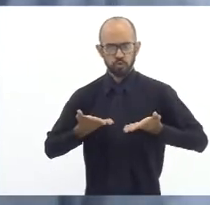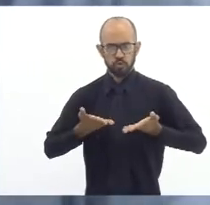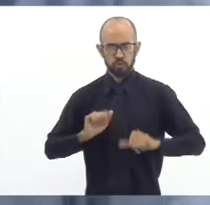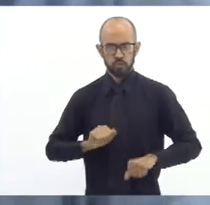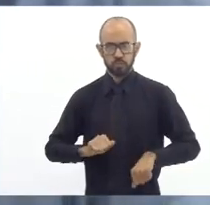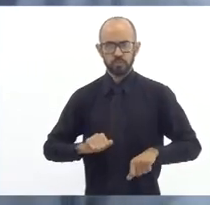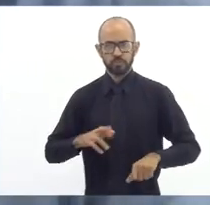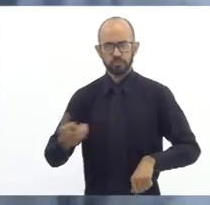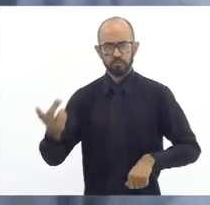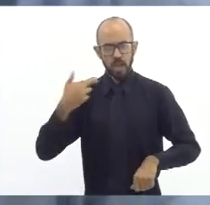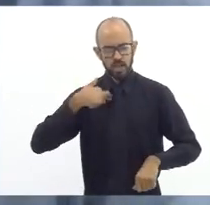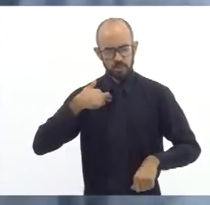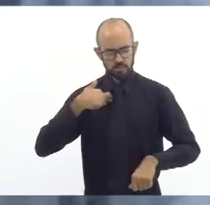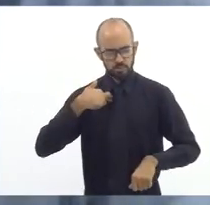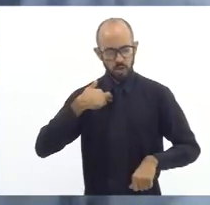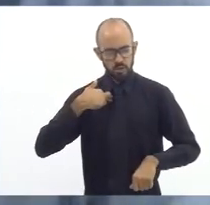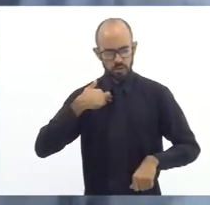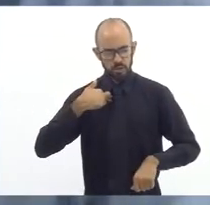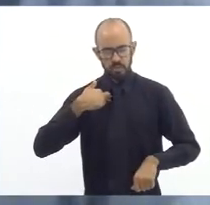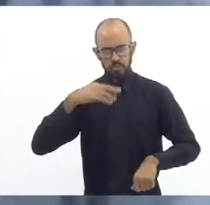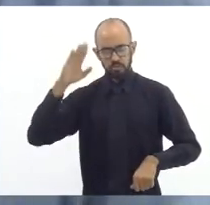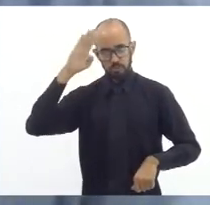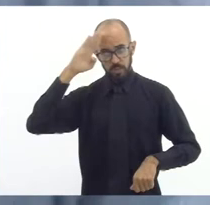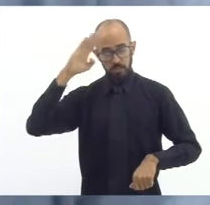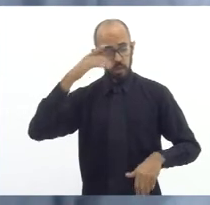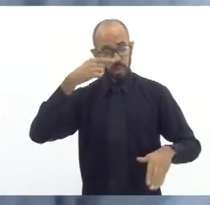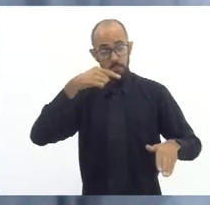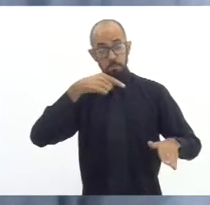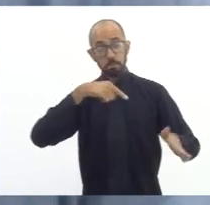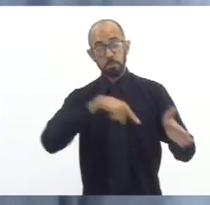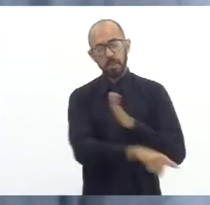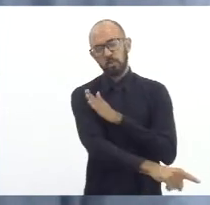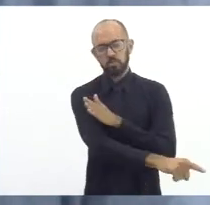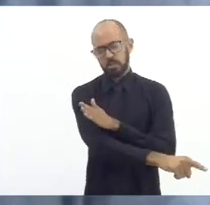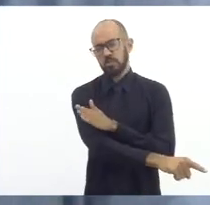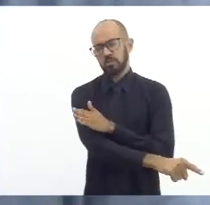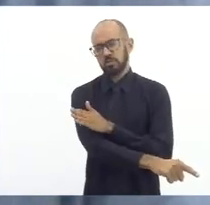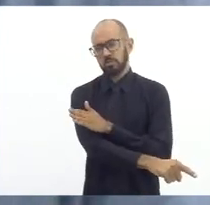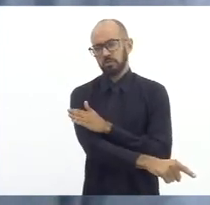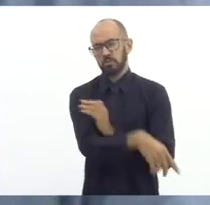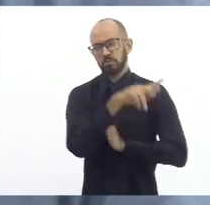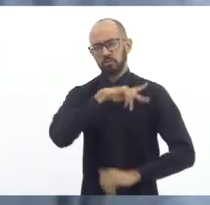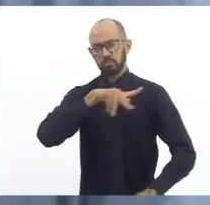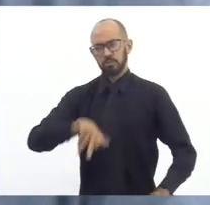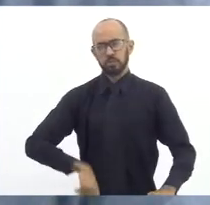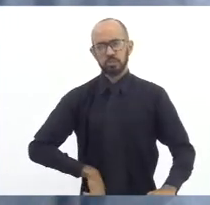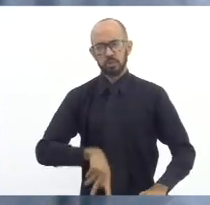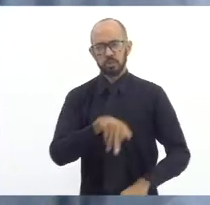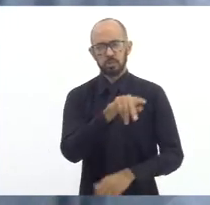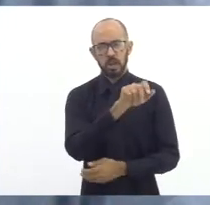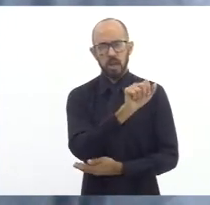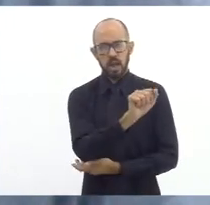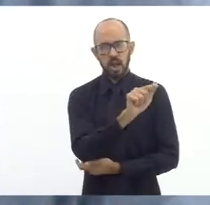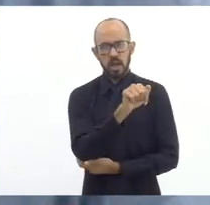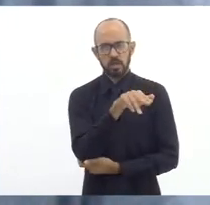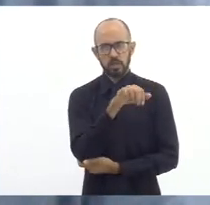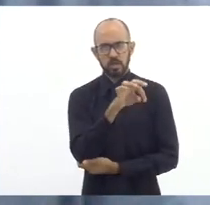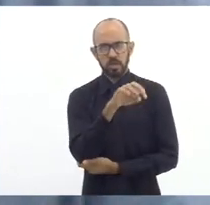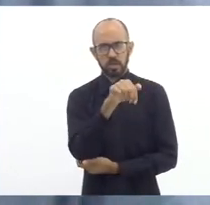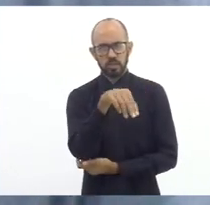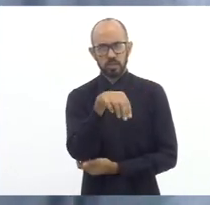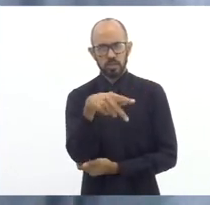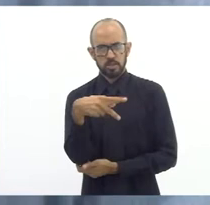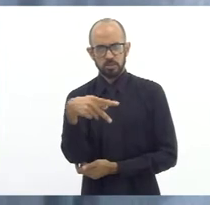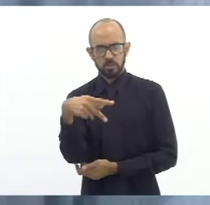uma resposta dessa pergunta que vou fazer do presidente da AGTransp e